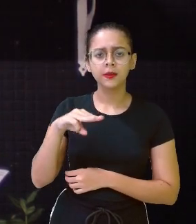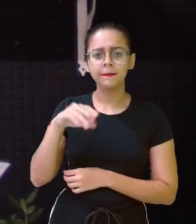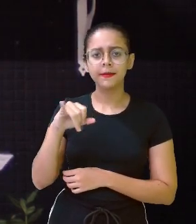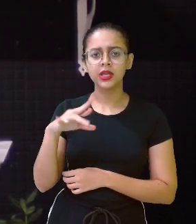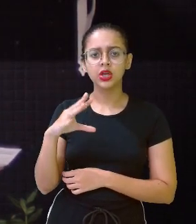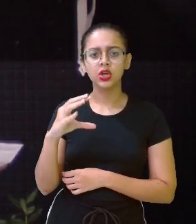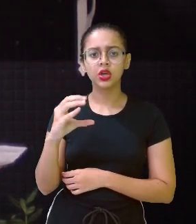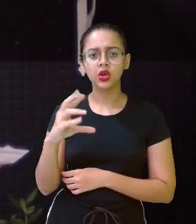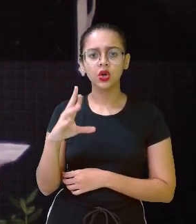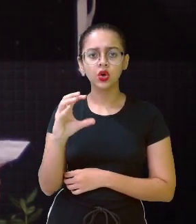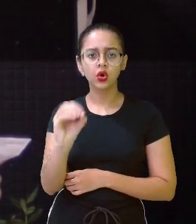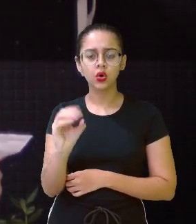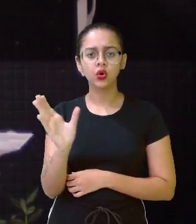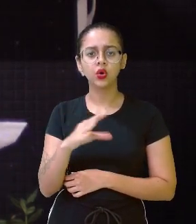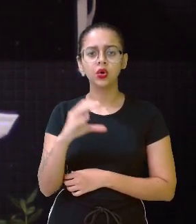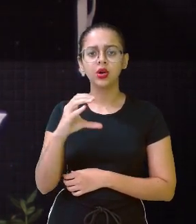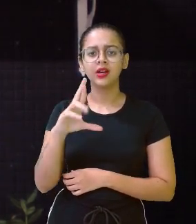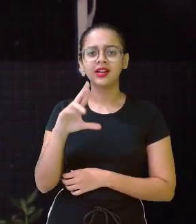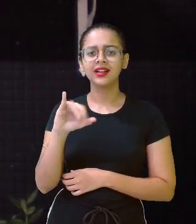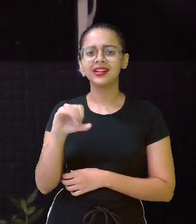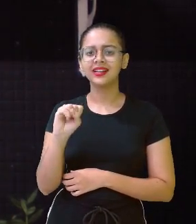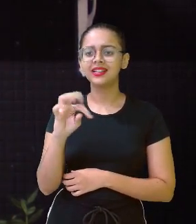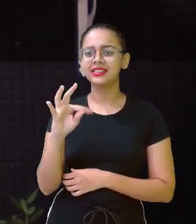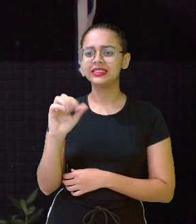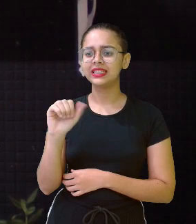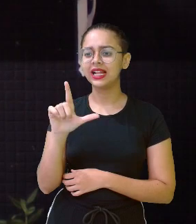microcristalina? Celulose o quê?